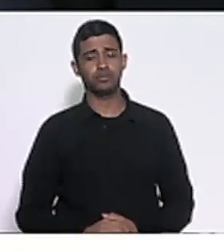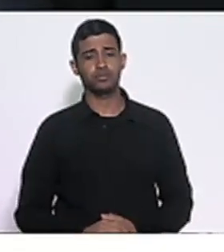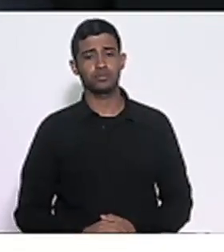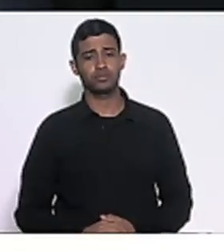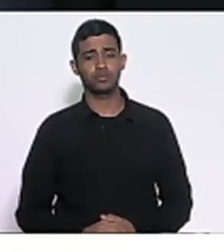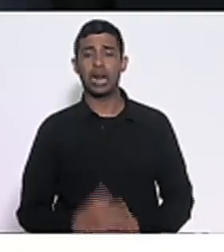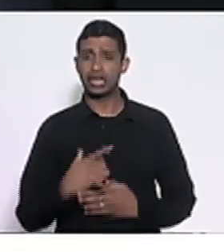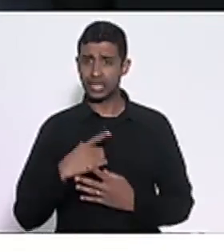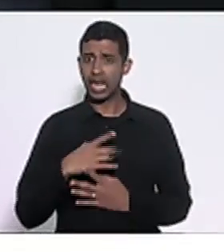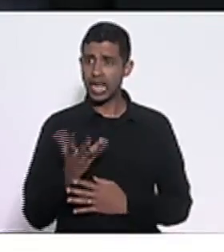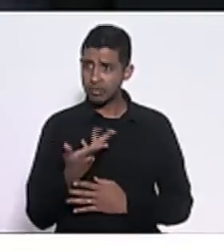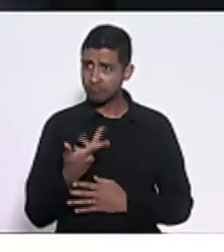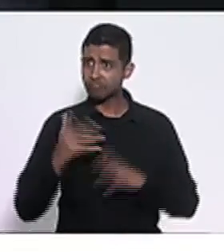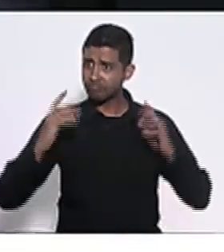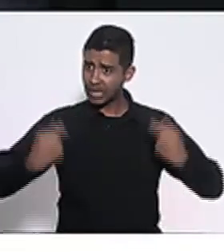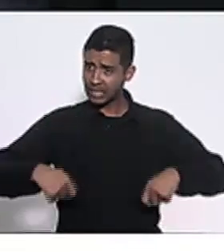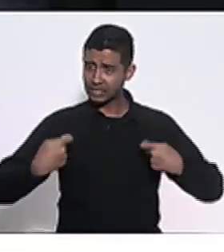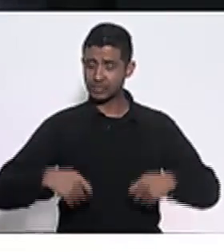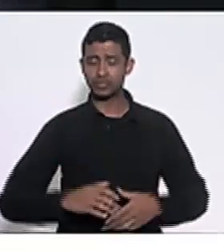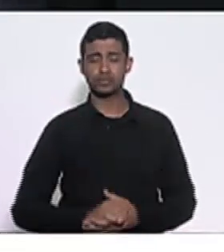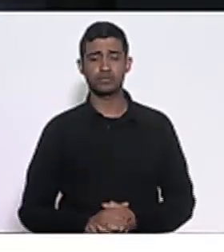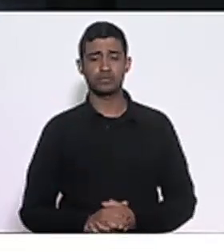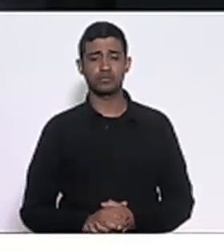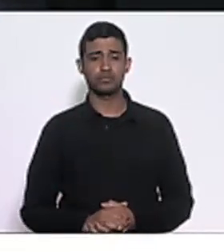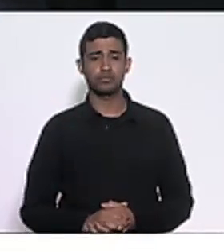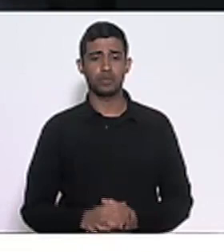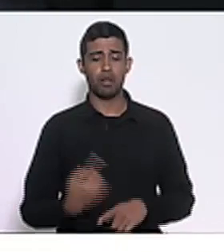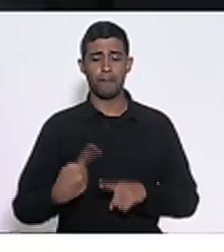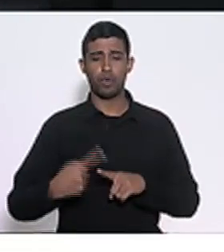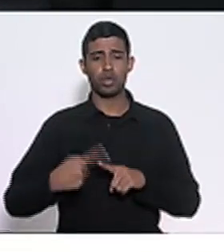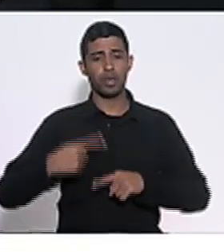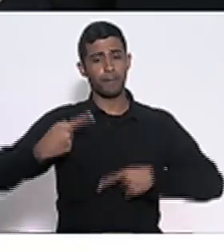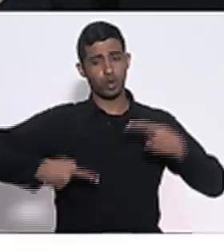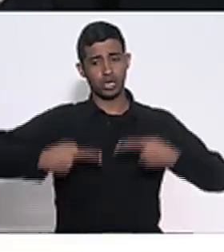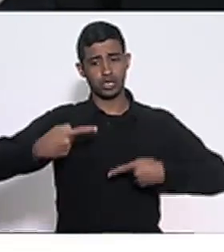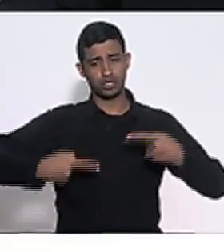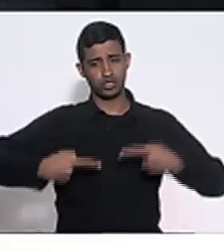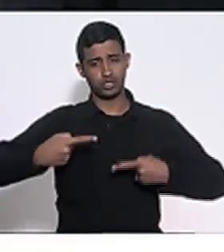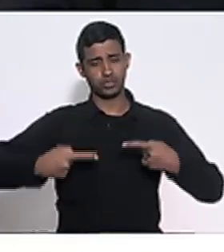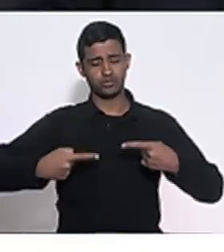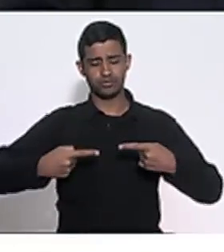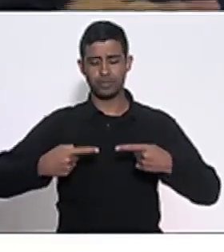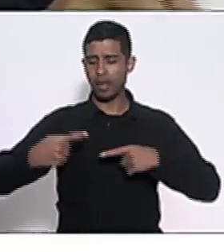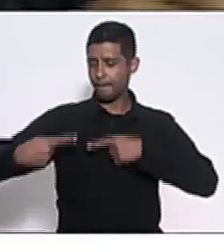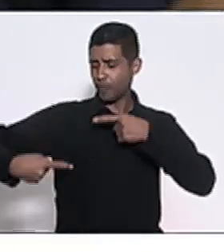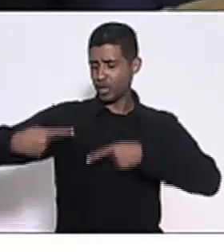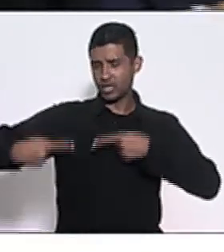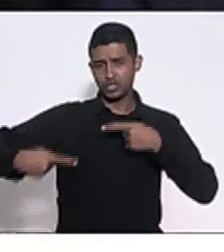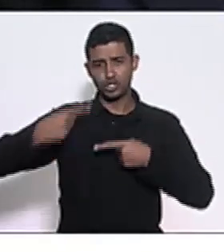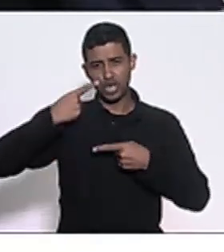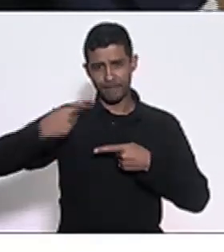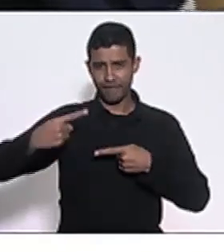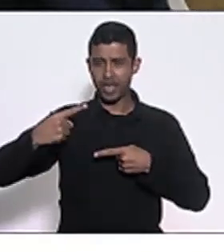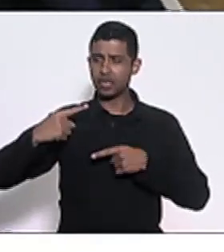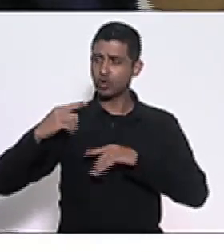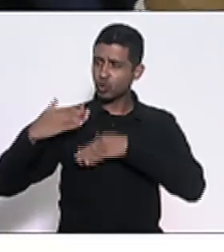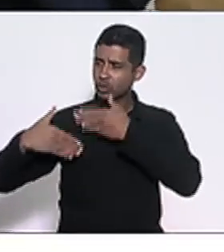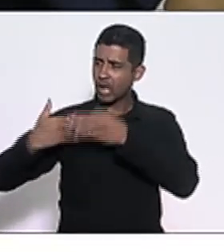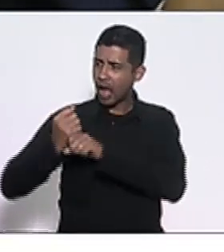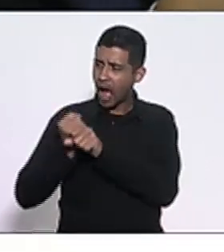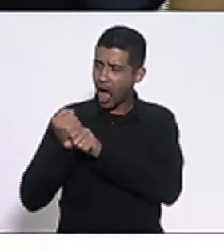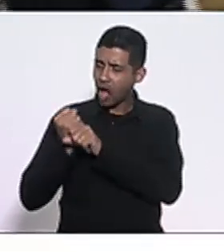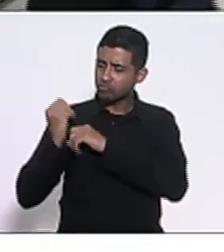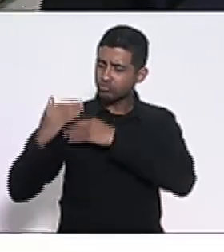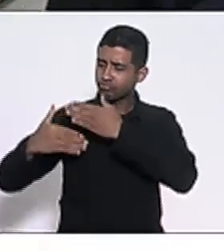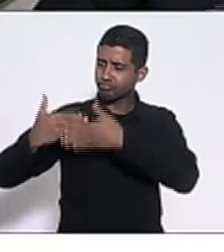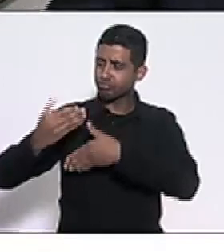Há pressa, porque a política que vem sendo implementada ao longo dos anos